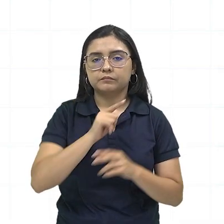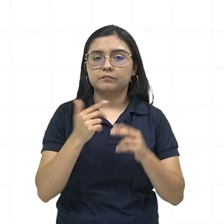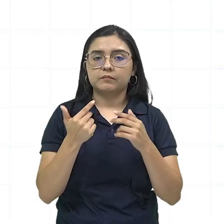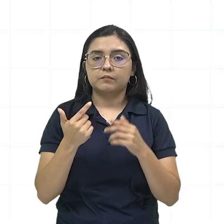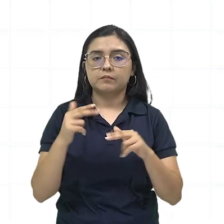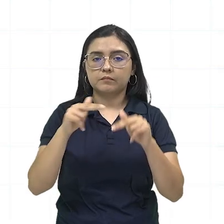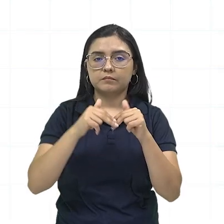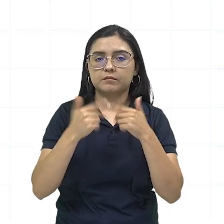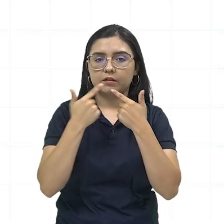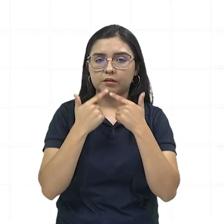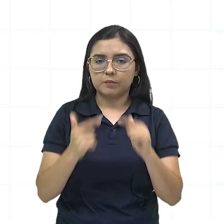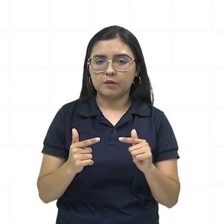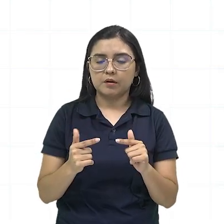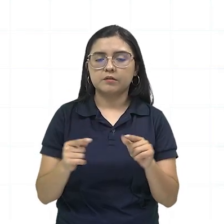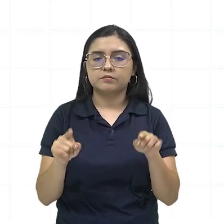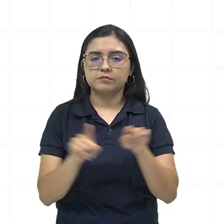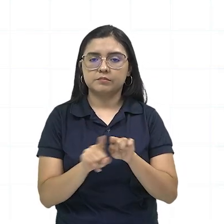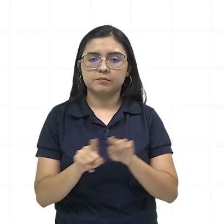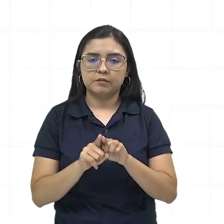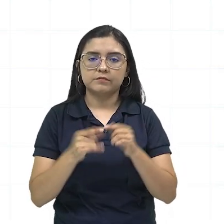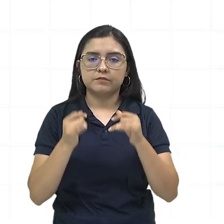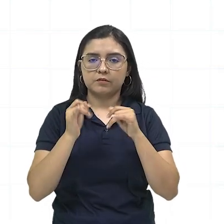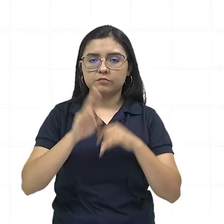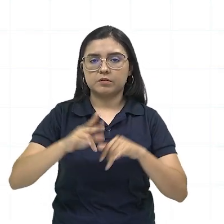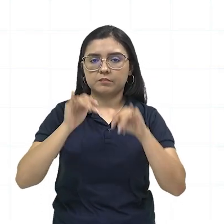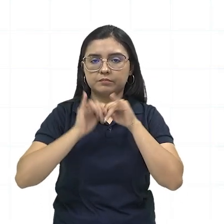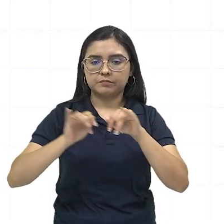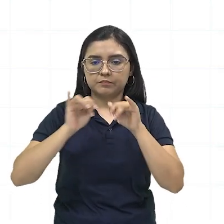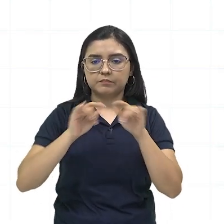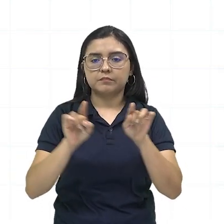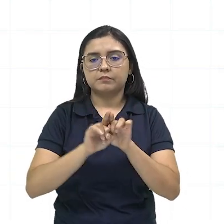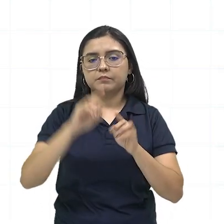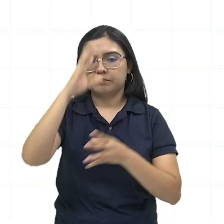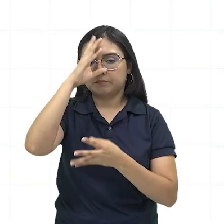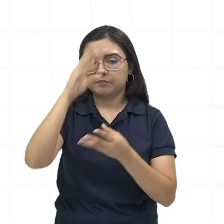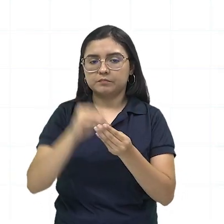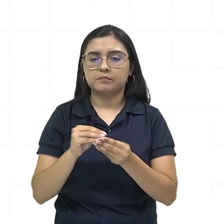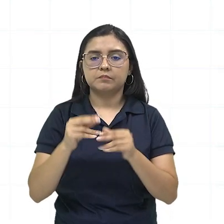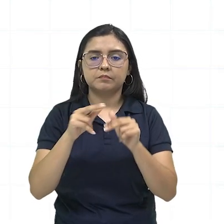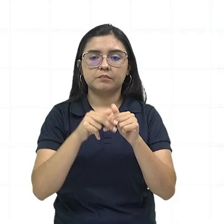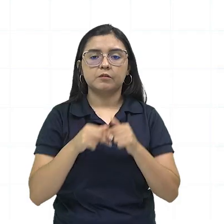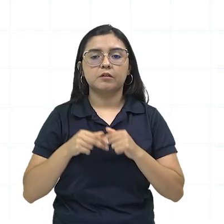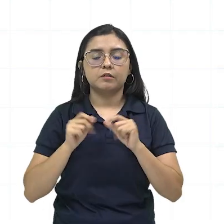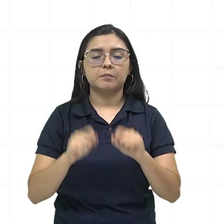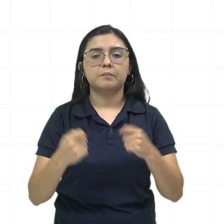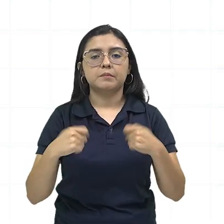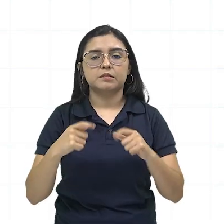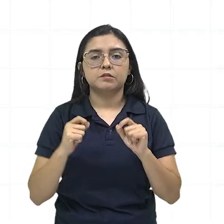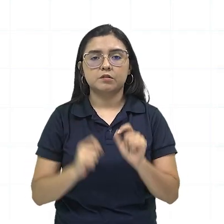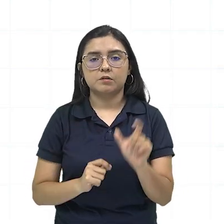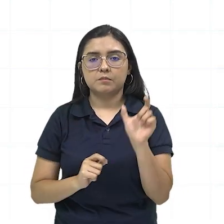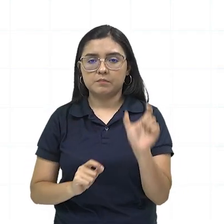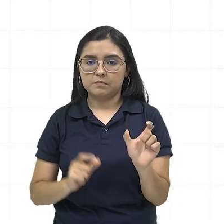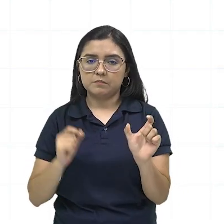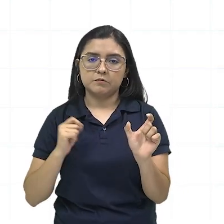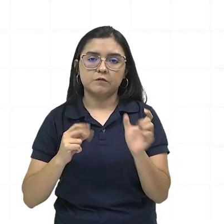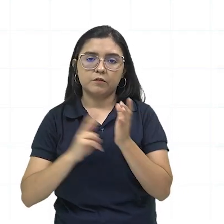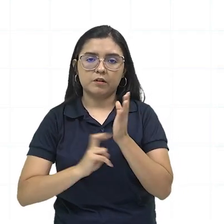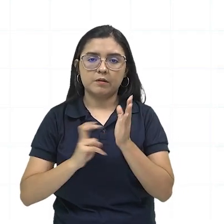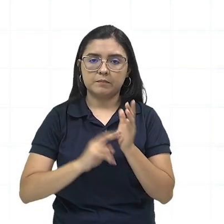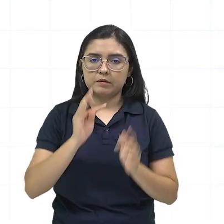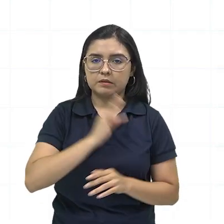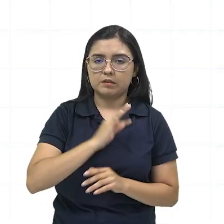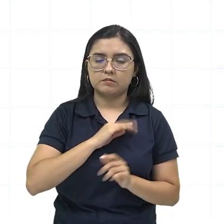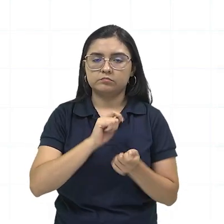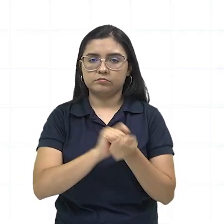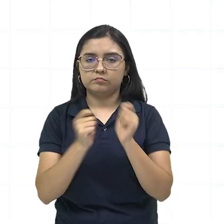utilizada e dos meios que você vai usar para divulgar, e compreensível, porque você precisa transformar termos de vocabulário técnico em